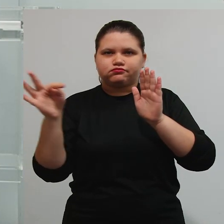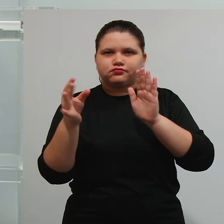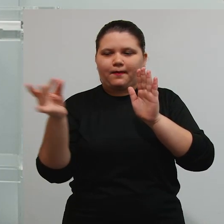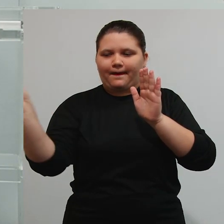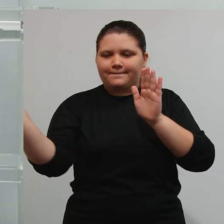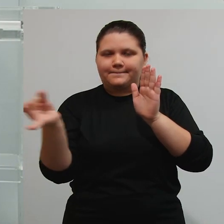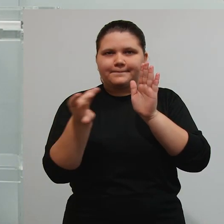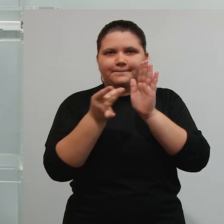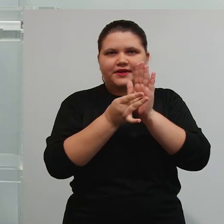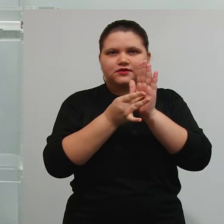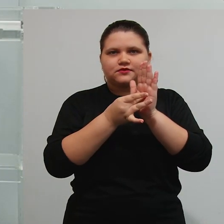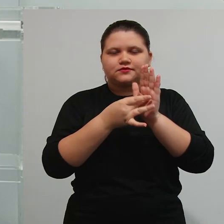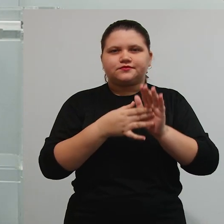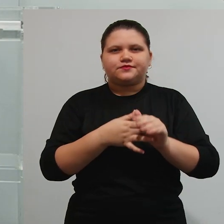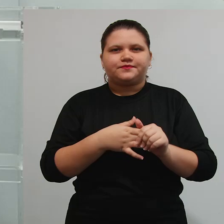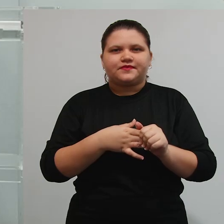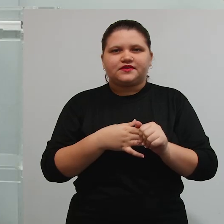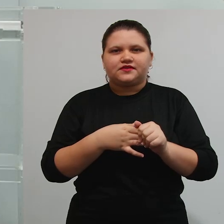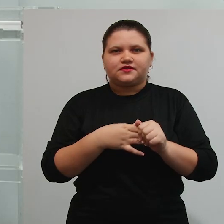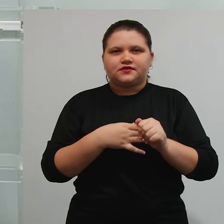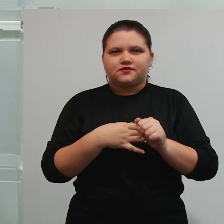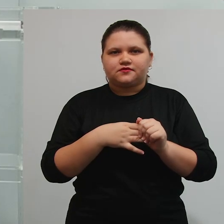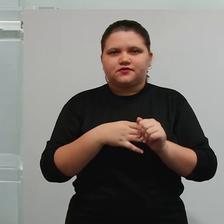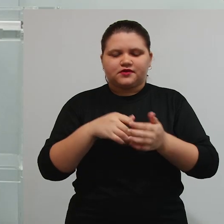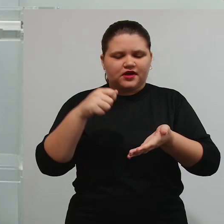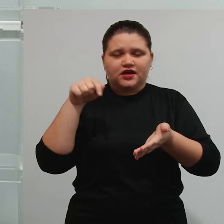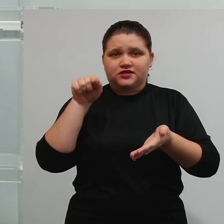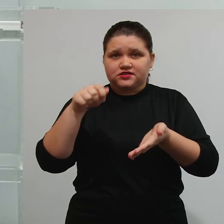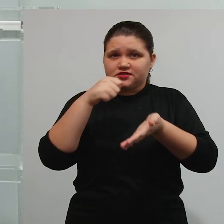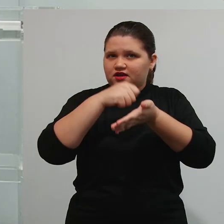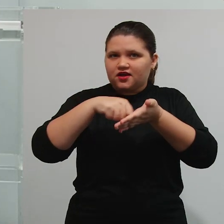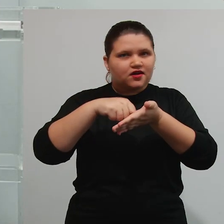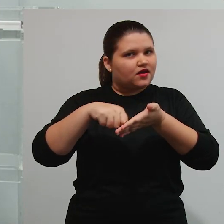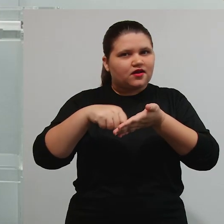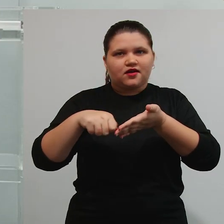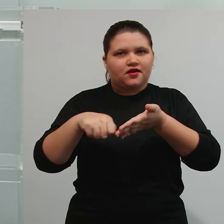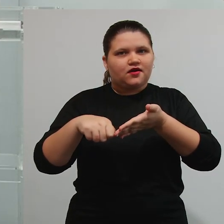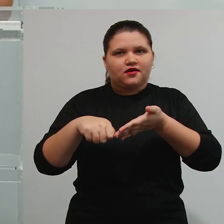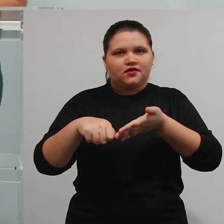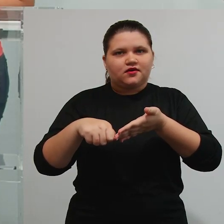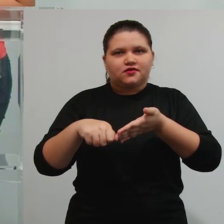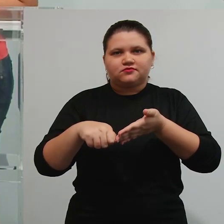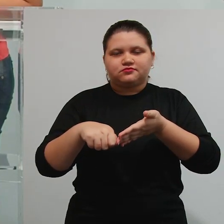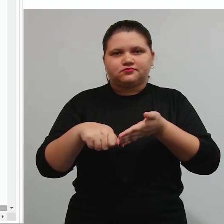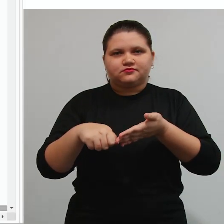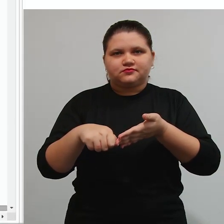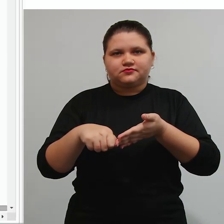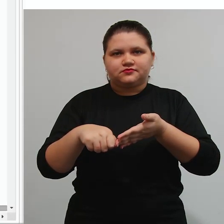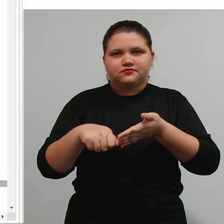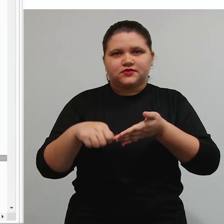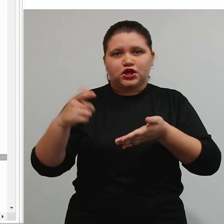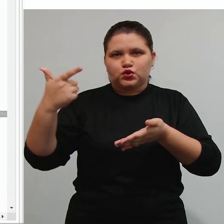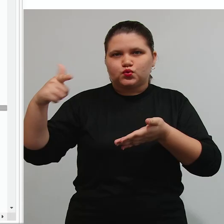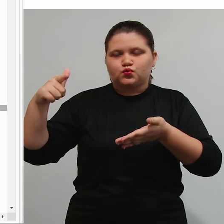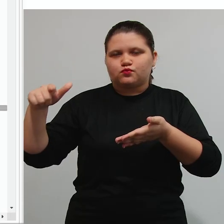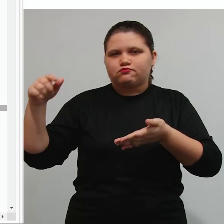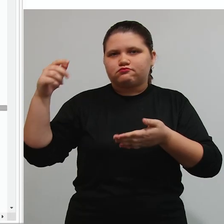seu, é necessário fazer a citação. Então, citação é uma menção. A gente pode ter alguns tipos de